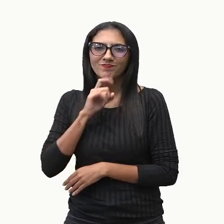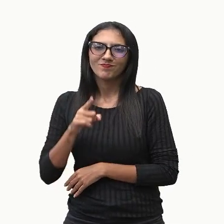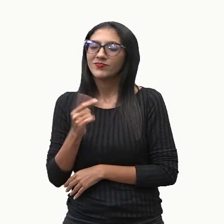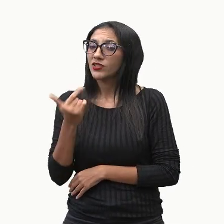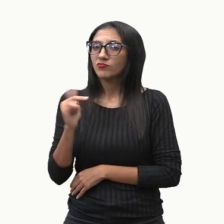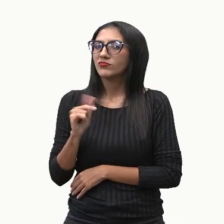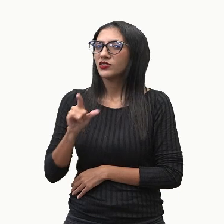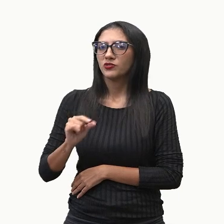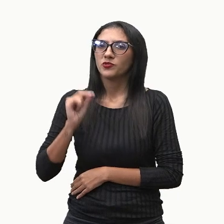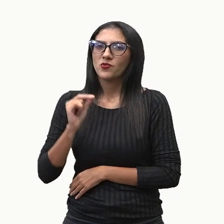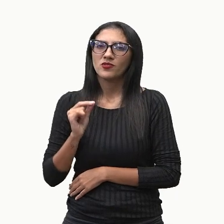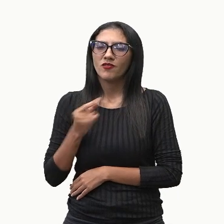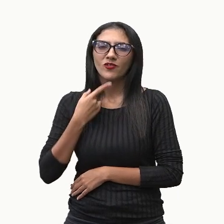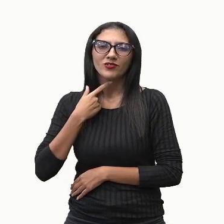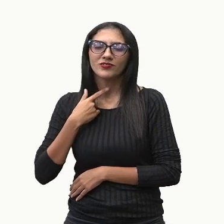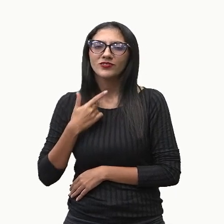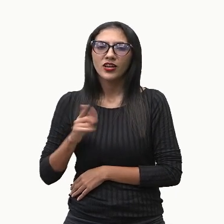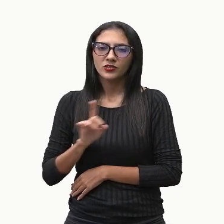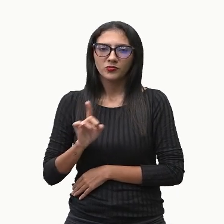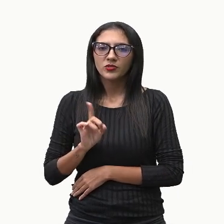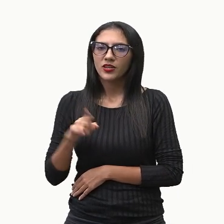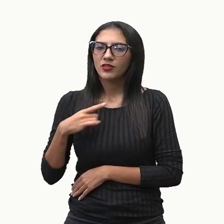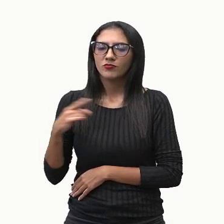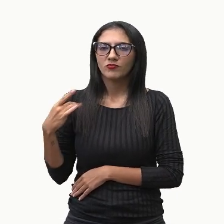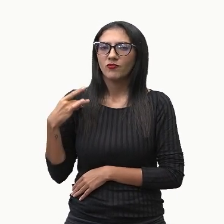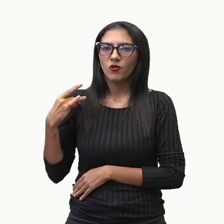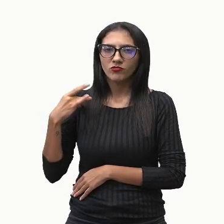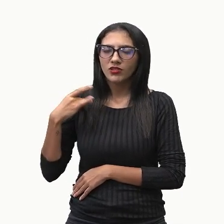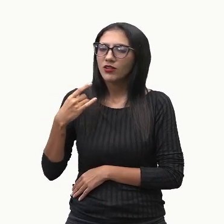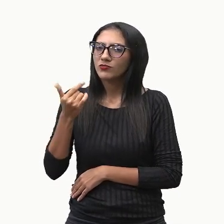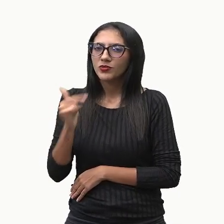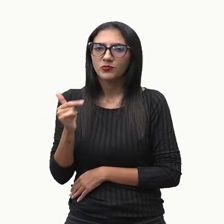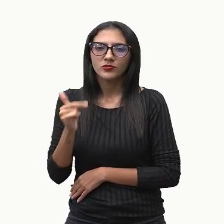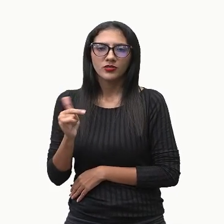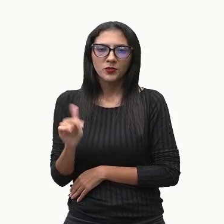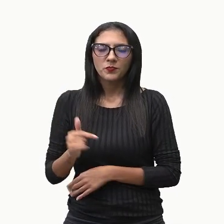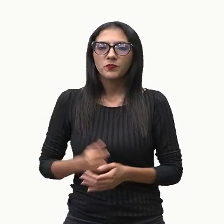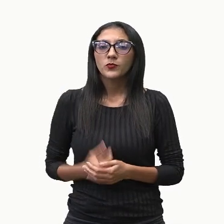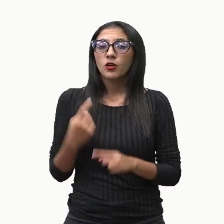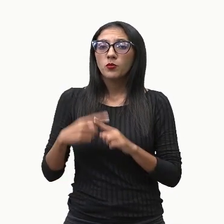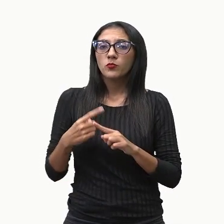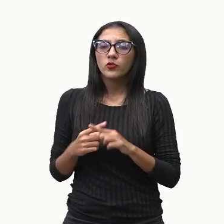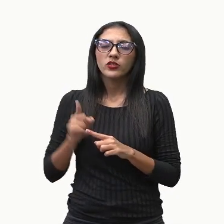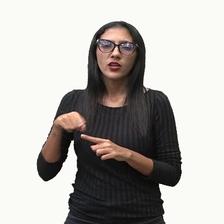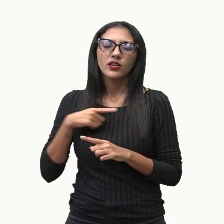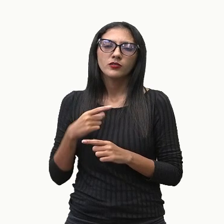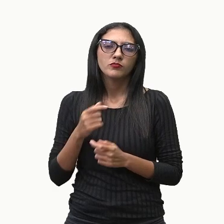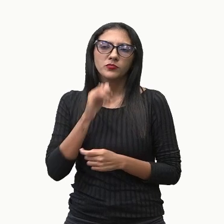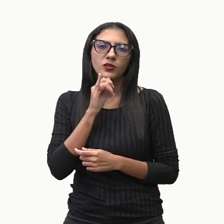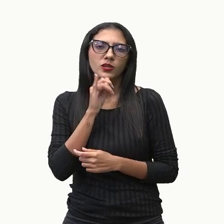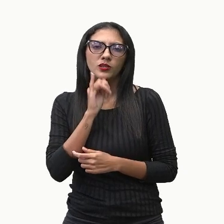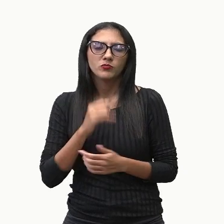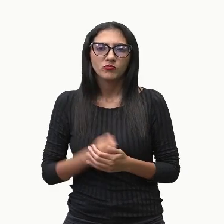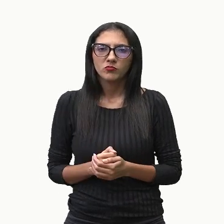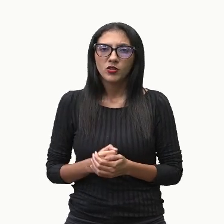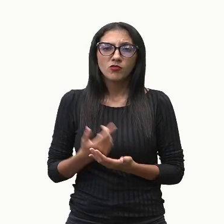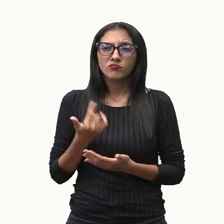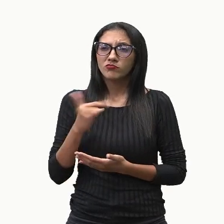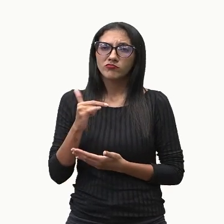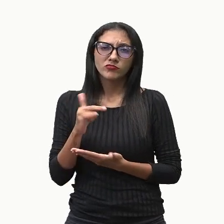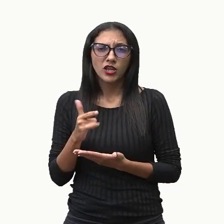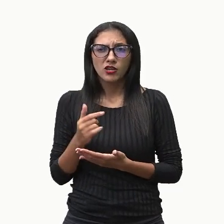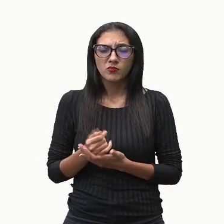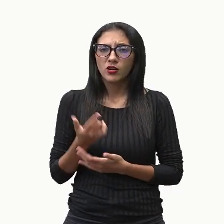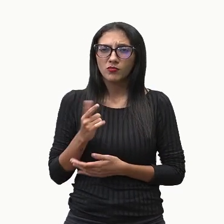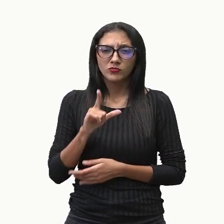escolha, ou seja, eles não são voluntariamente deslocados porque eles não podem, não têm uma